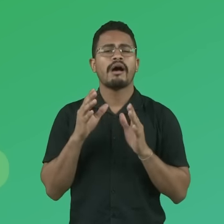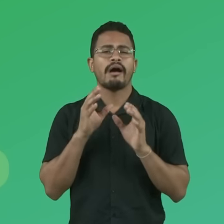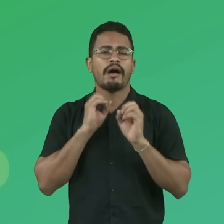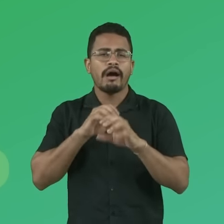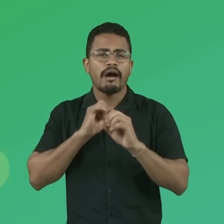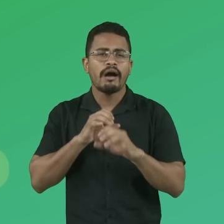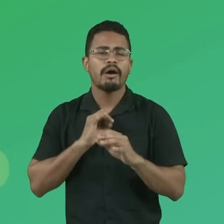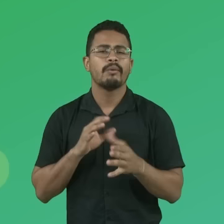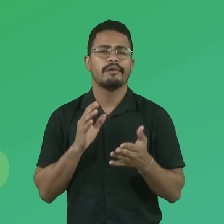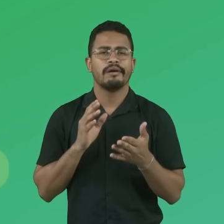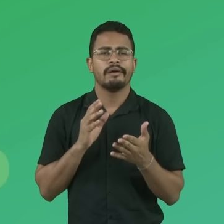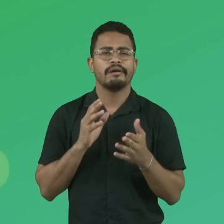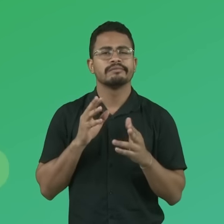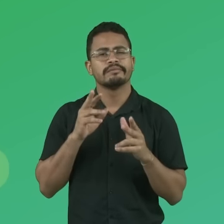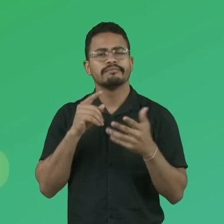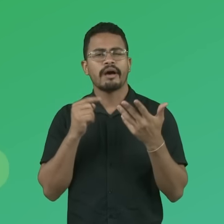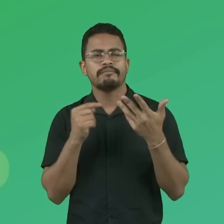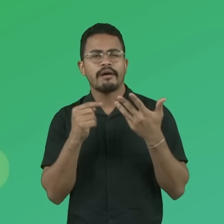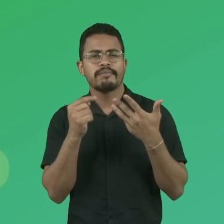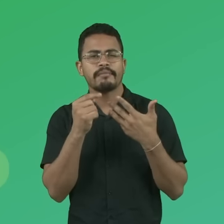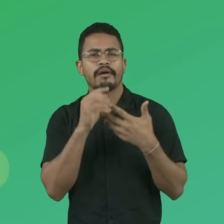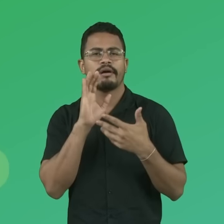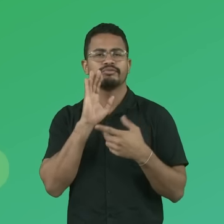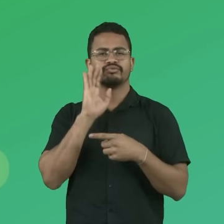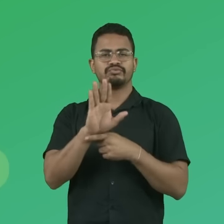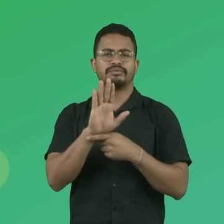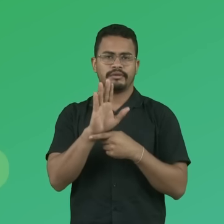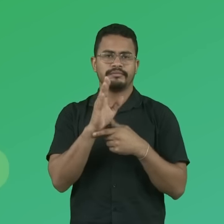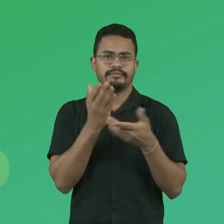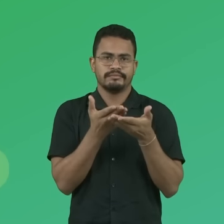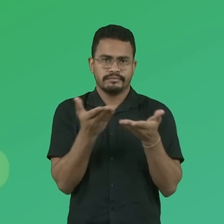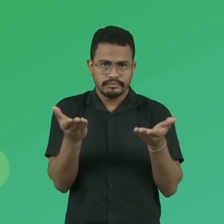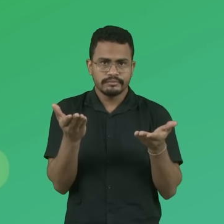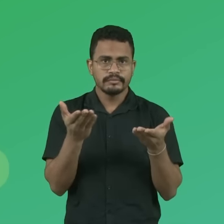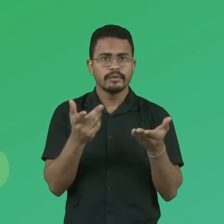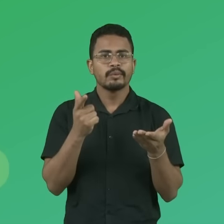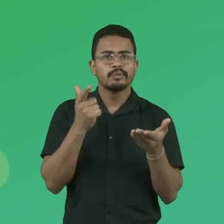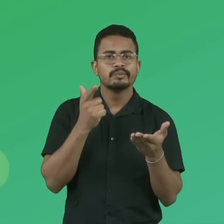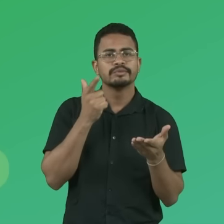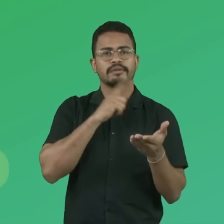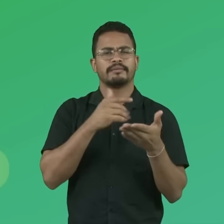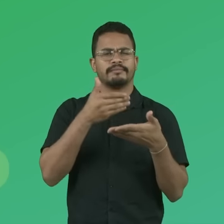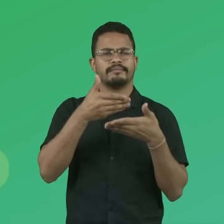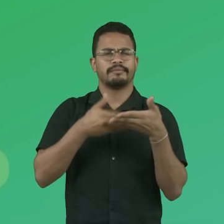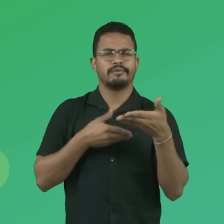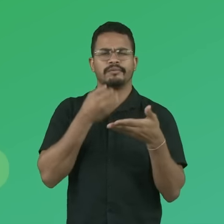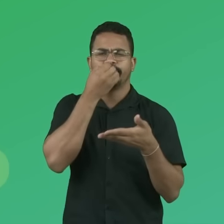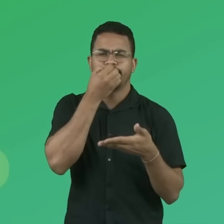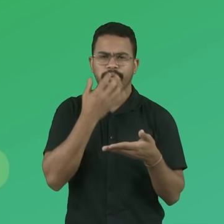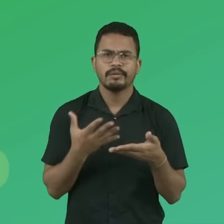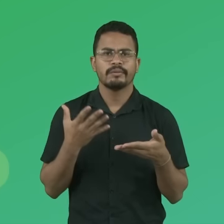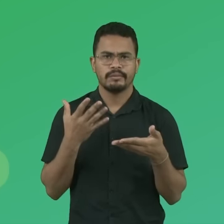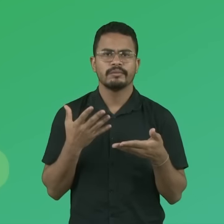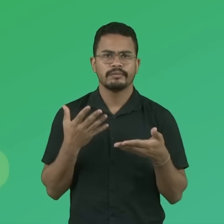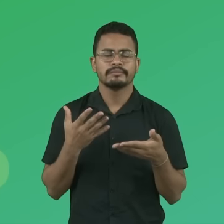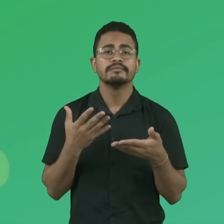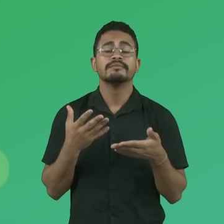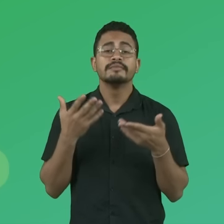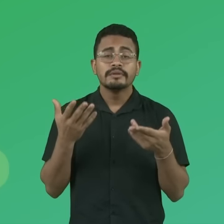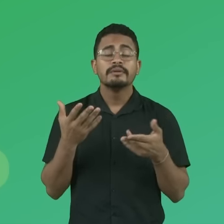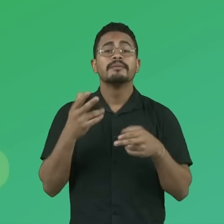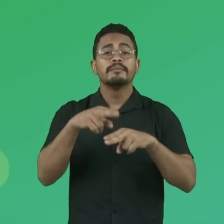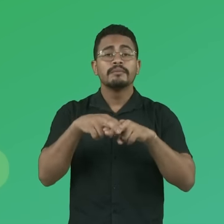elementos aí para ajudar, auxiliar vocês, né? A fazer uma excelente prova do Enem ali, lá em novembro, né? Então a